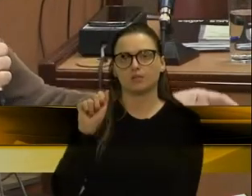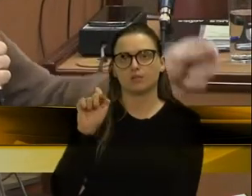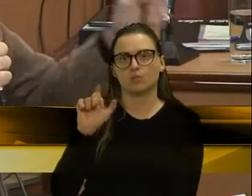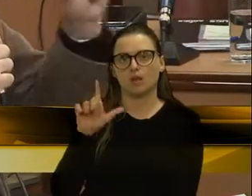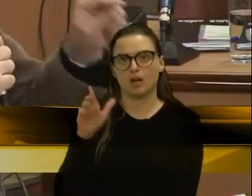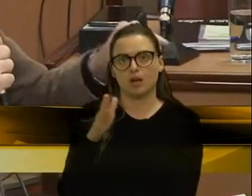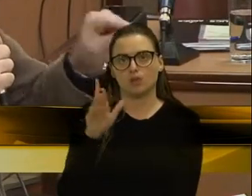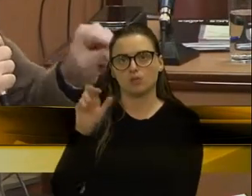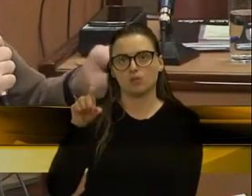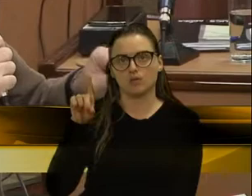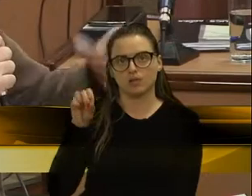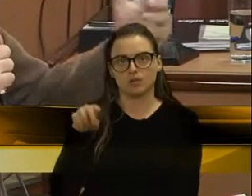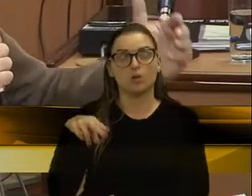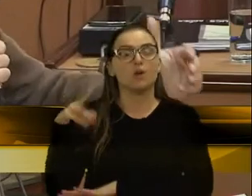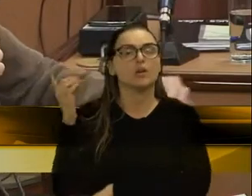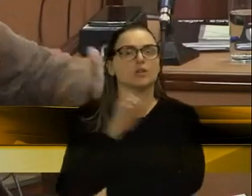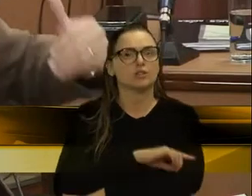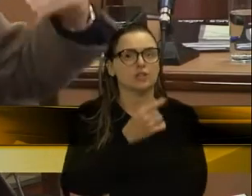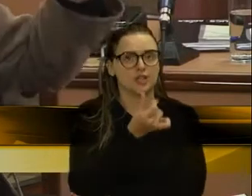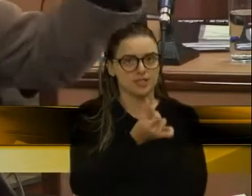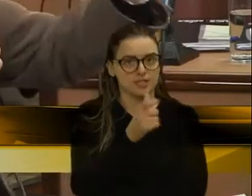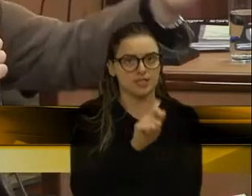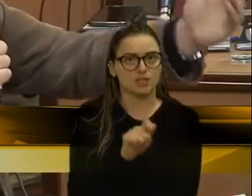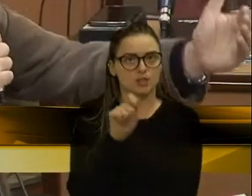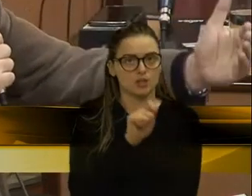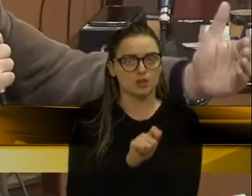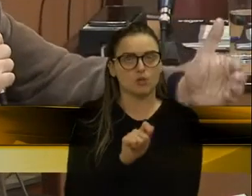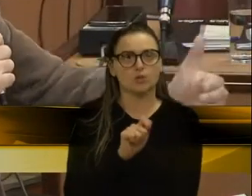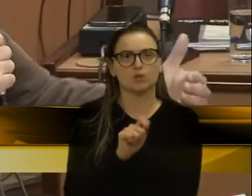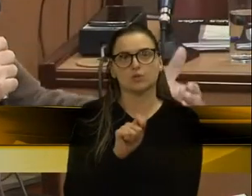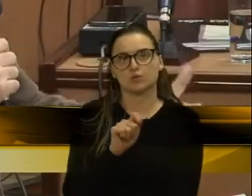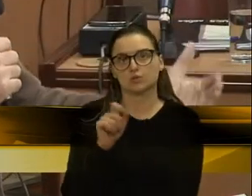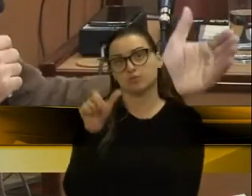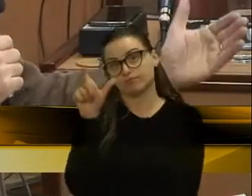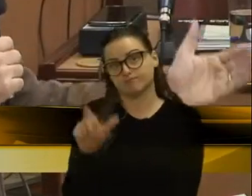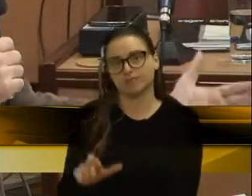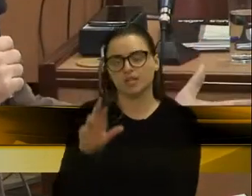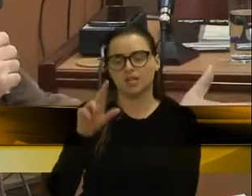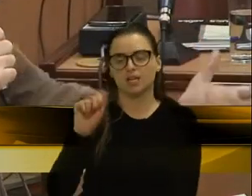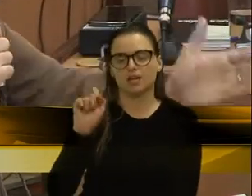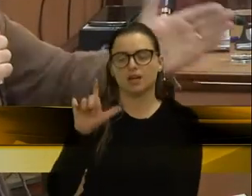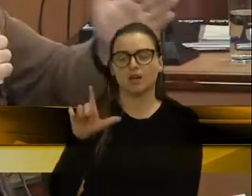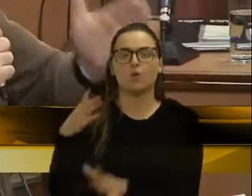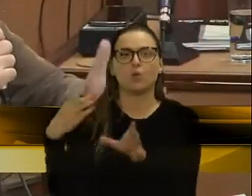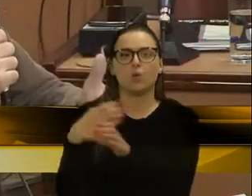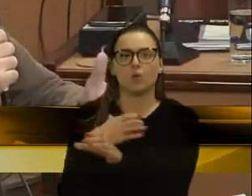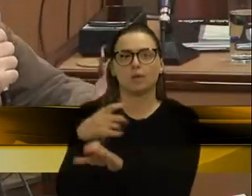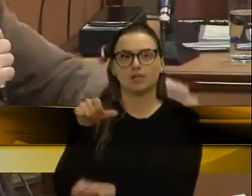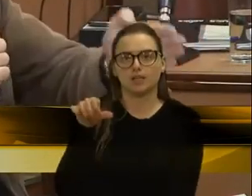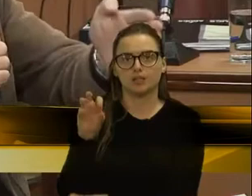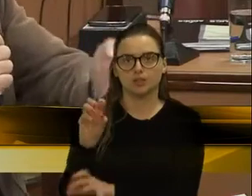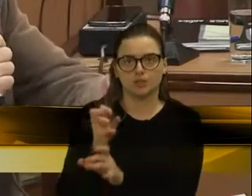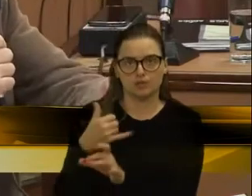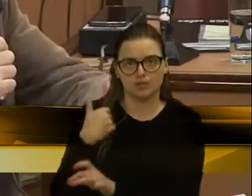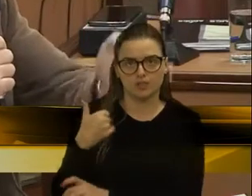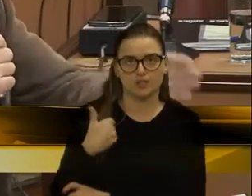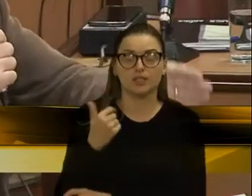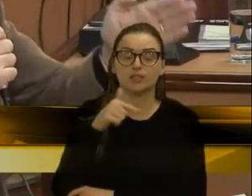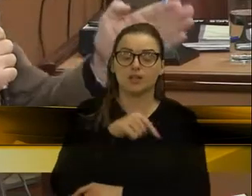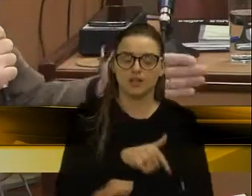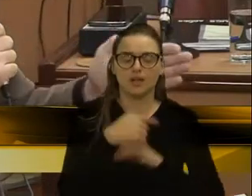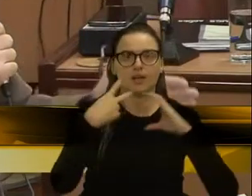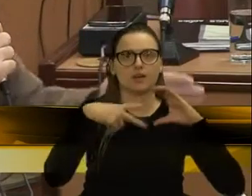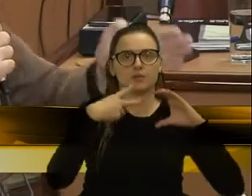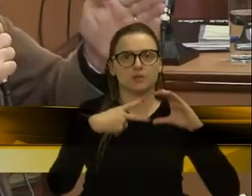no dia 6 de agosto data em que o patriarca se estivesse vivo raul randon completaria 90 anos esta casa vai